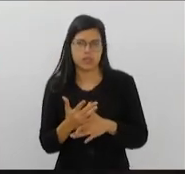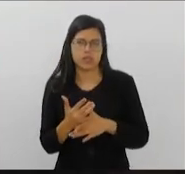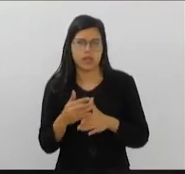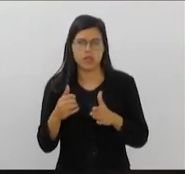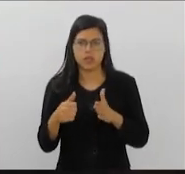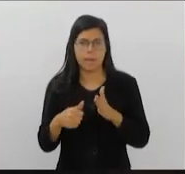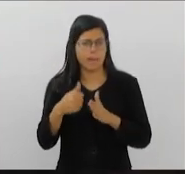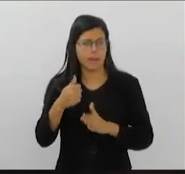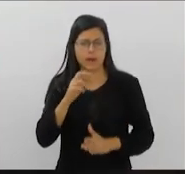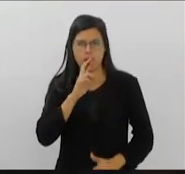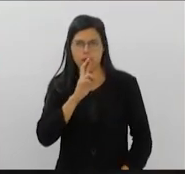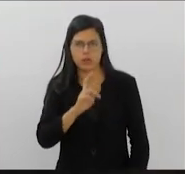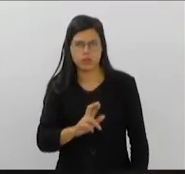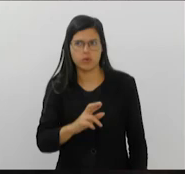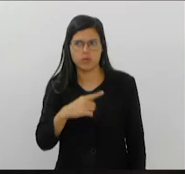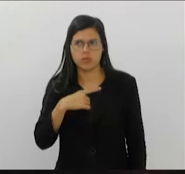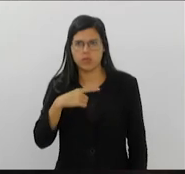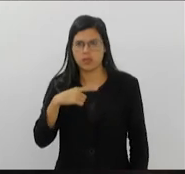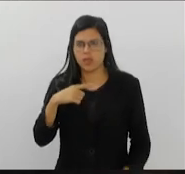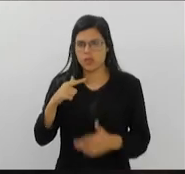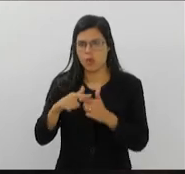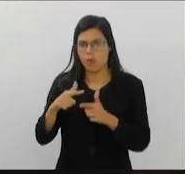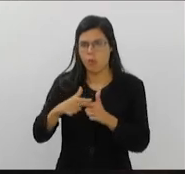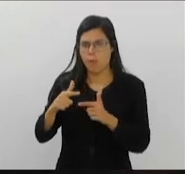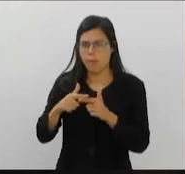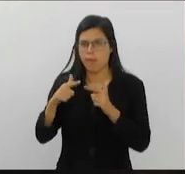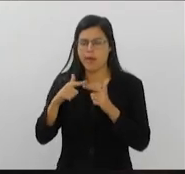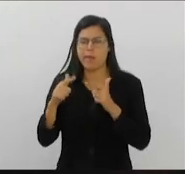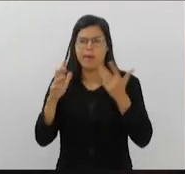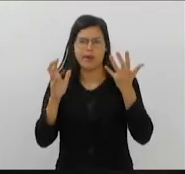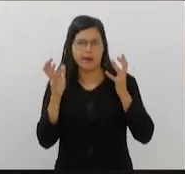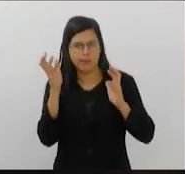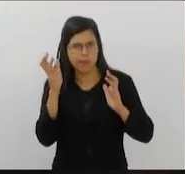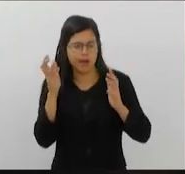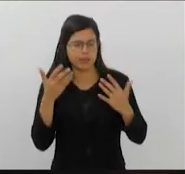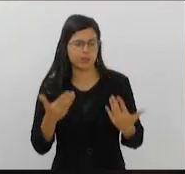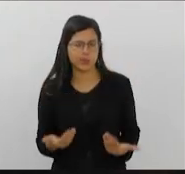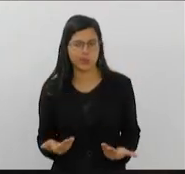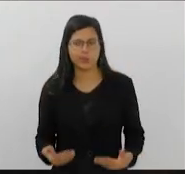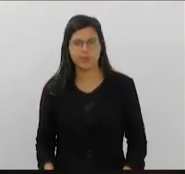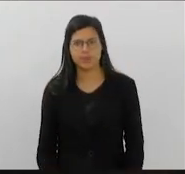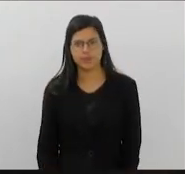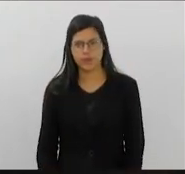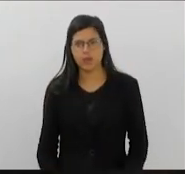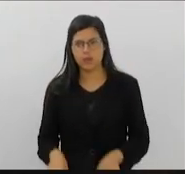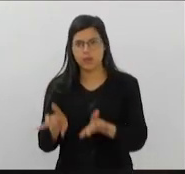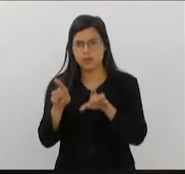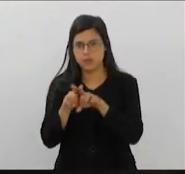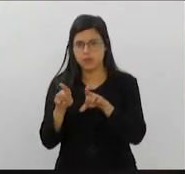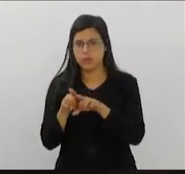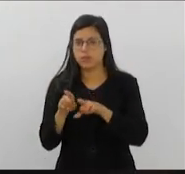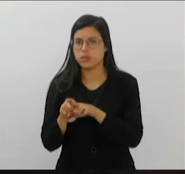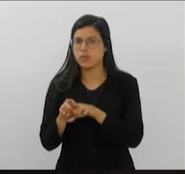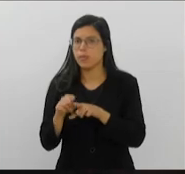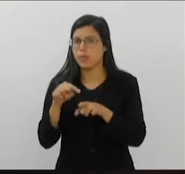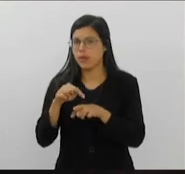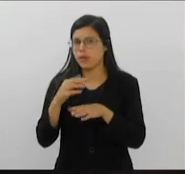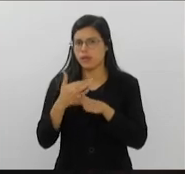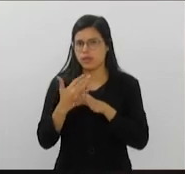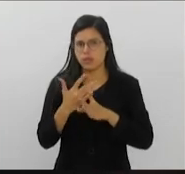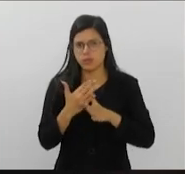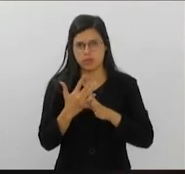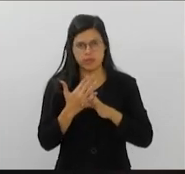primeira resposta quando você tem um desastre ou tem um evento dessa ocorrência, e também é no nível do município